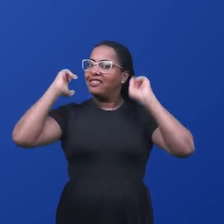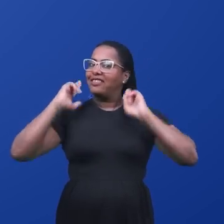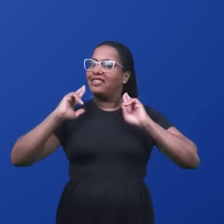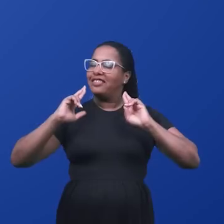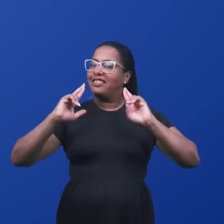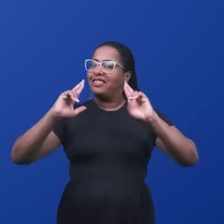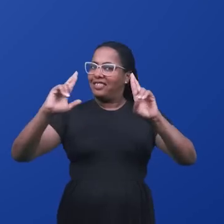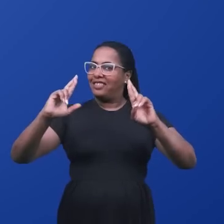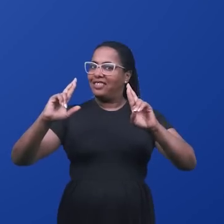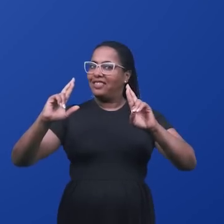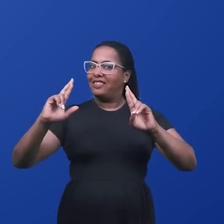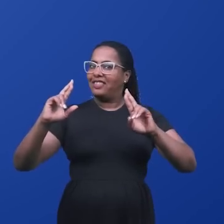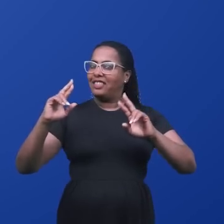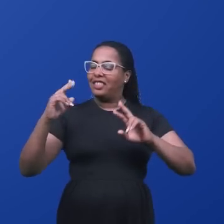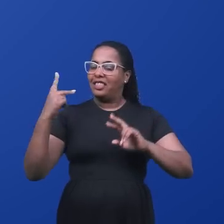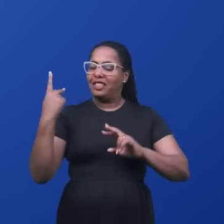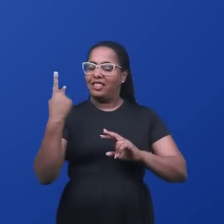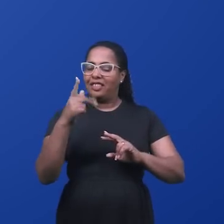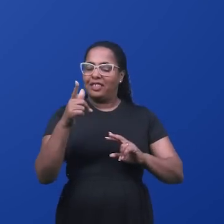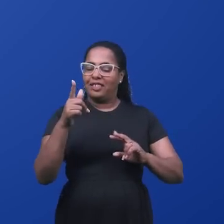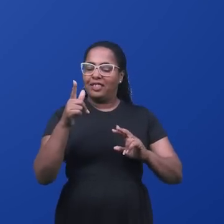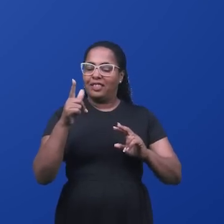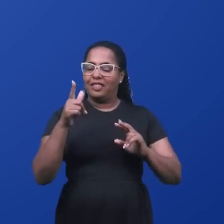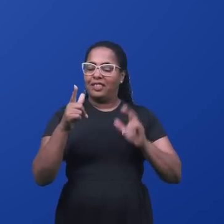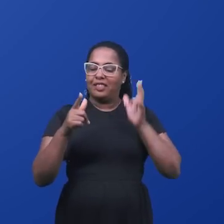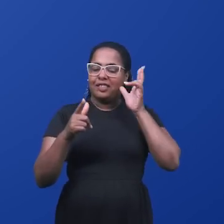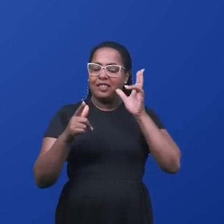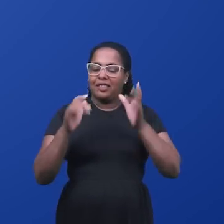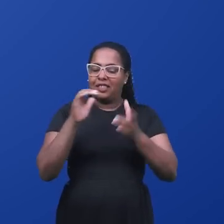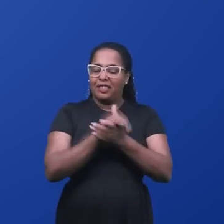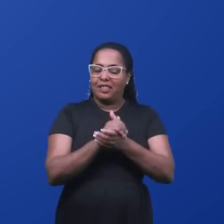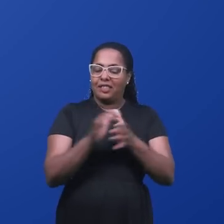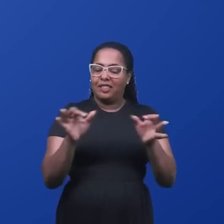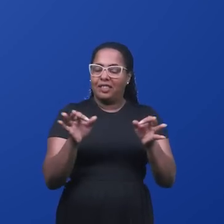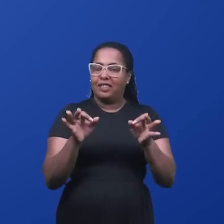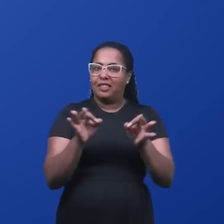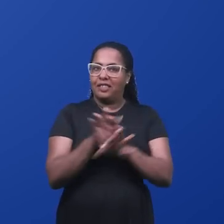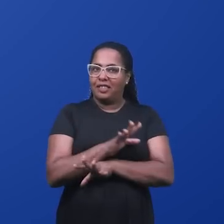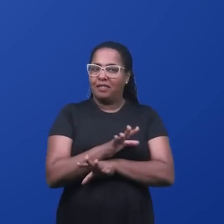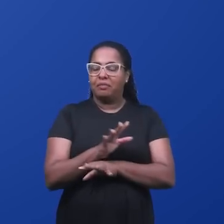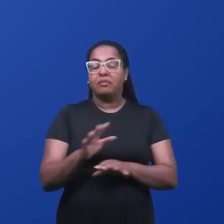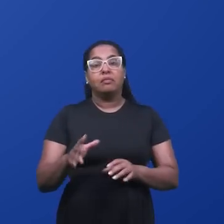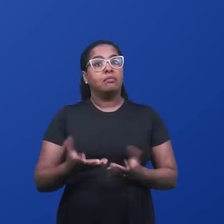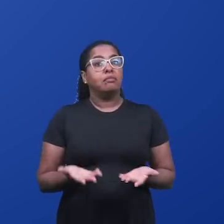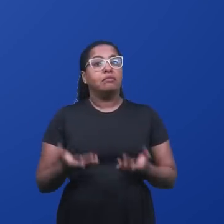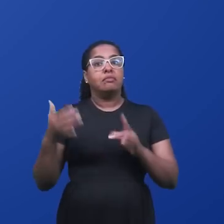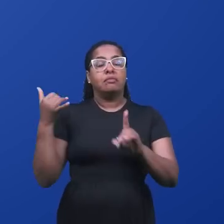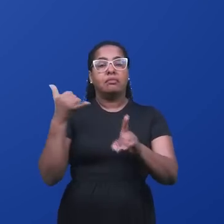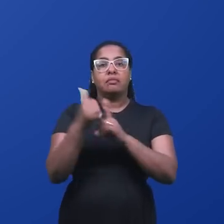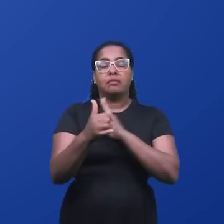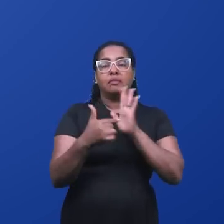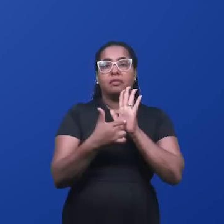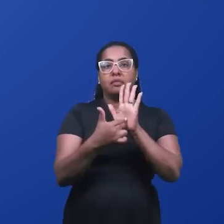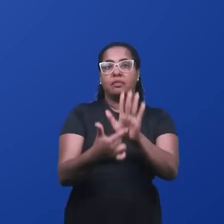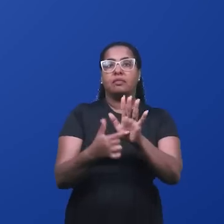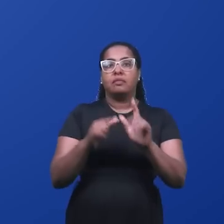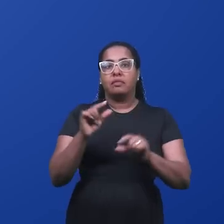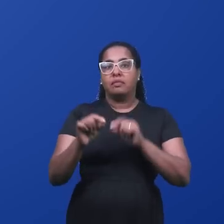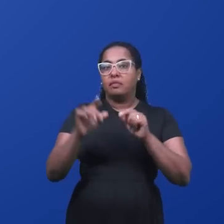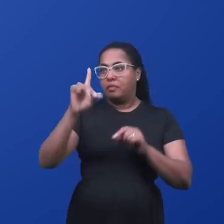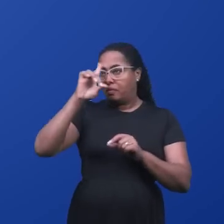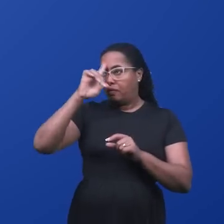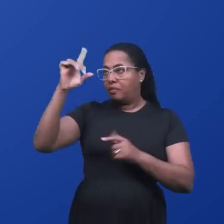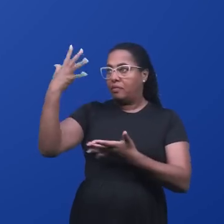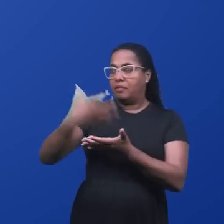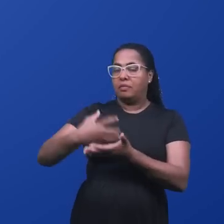e já a sua esposa se aprontou. Aqui falando profeticamente, está falando do dia